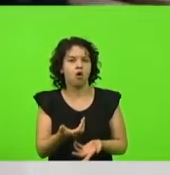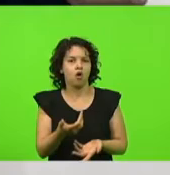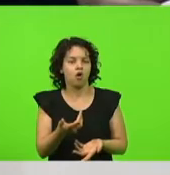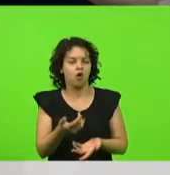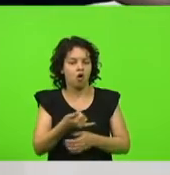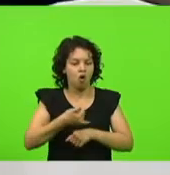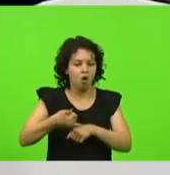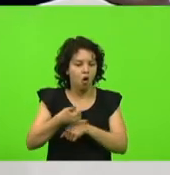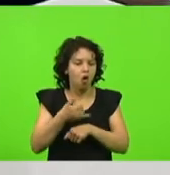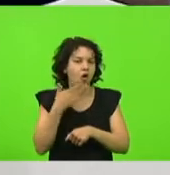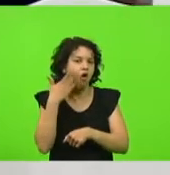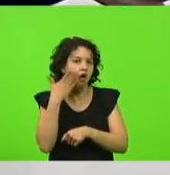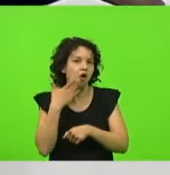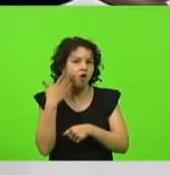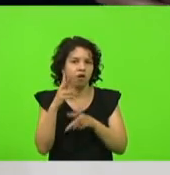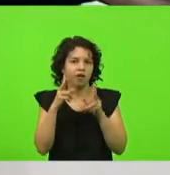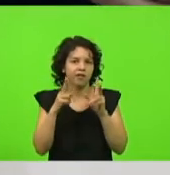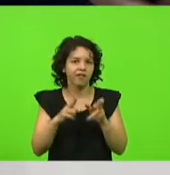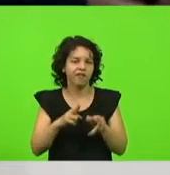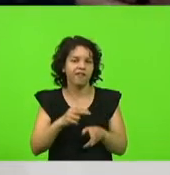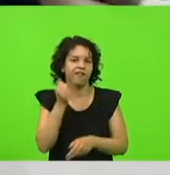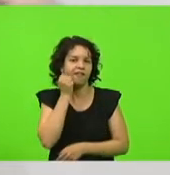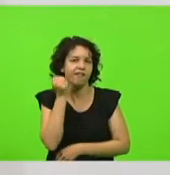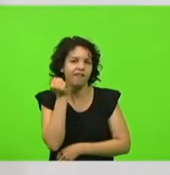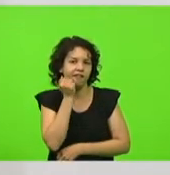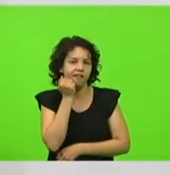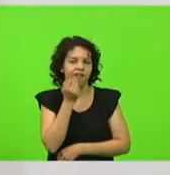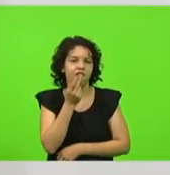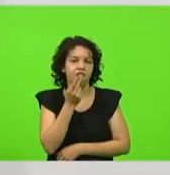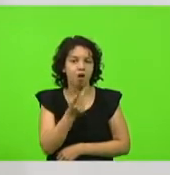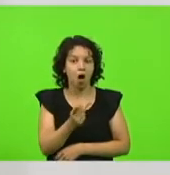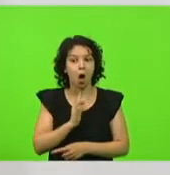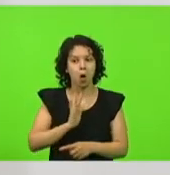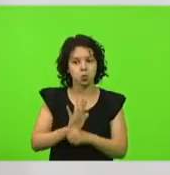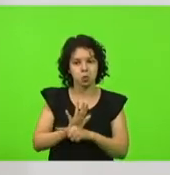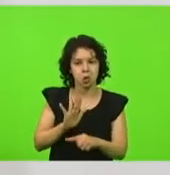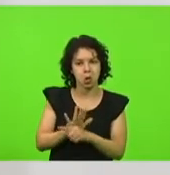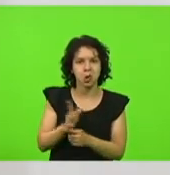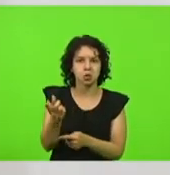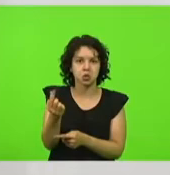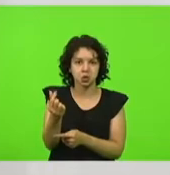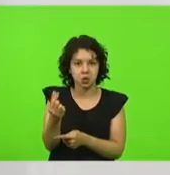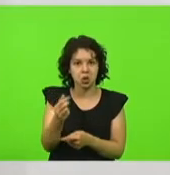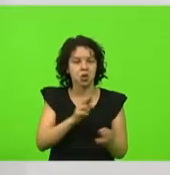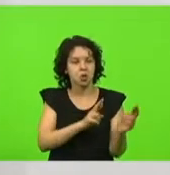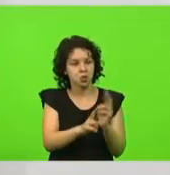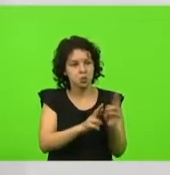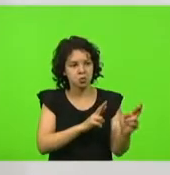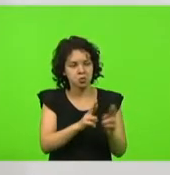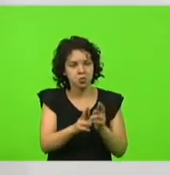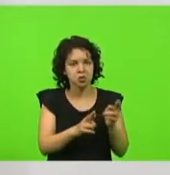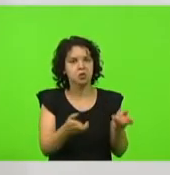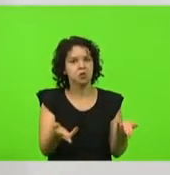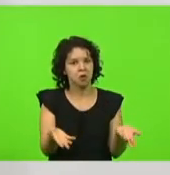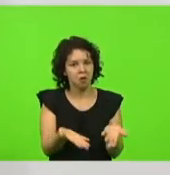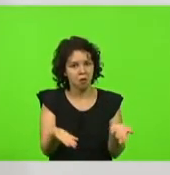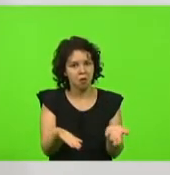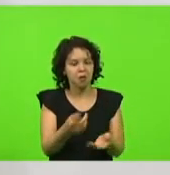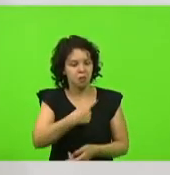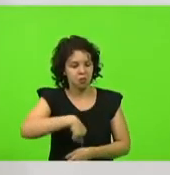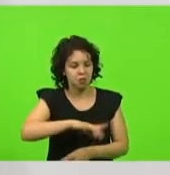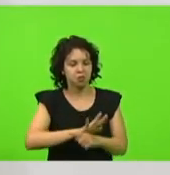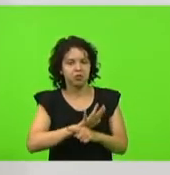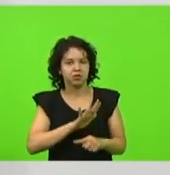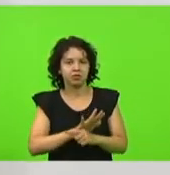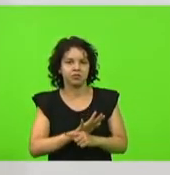olha, estamos ajudando a trazer recursos para nossas rodovias. Vai ser isso que eles vão fazer ano que vem. Mas aqui, nessa